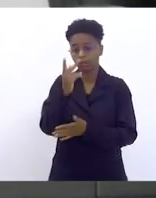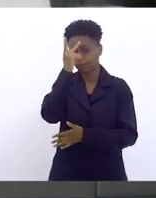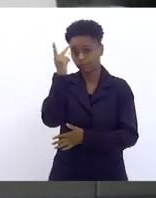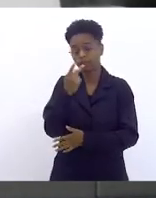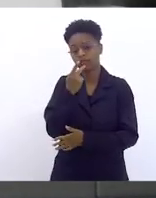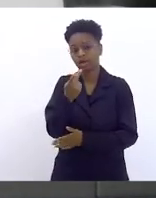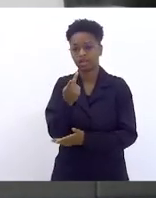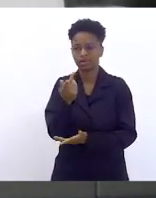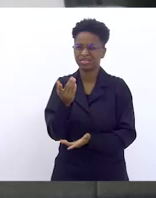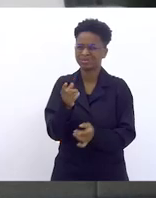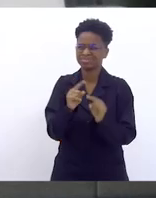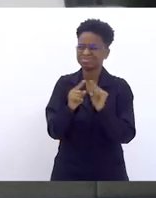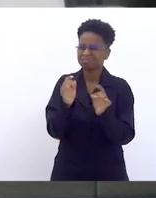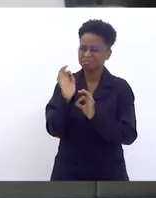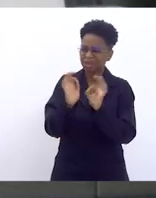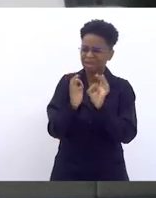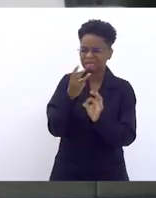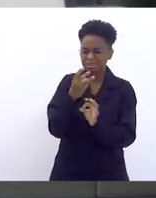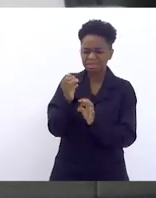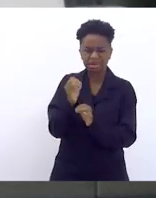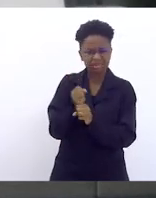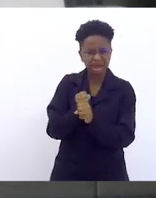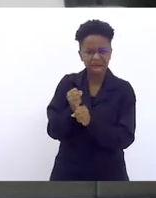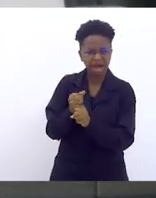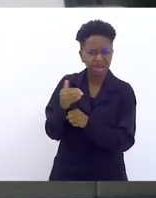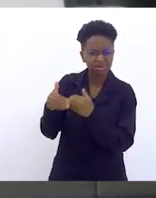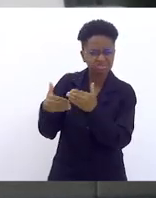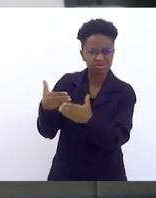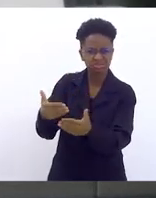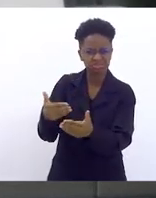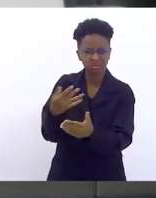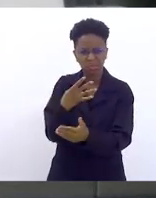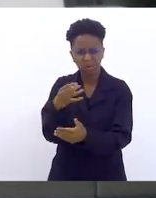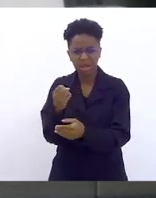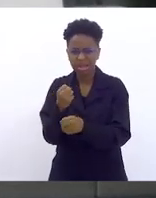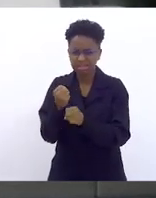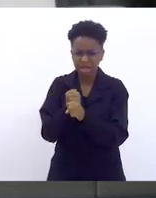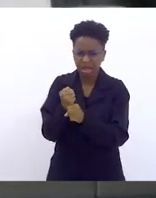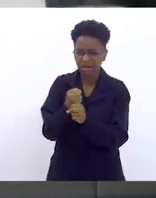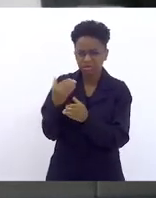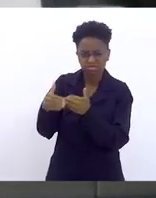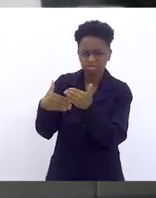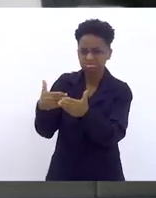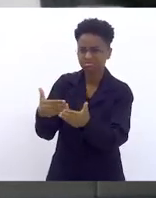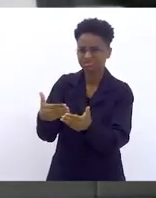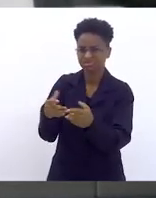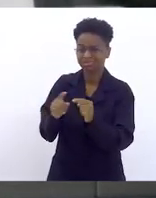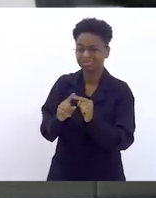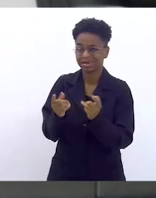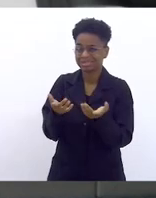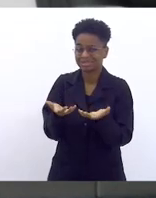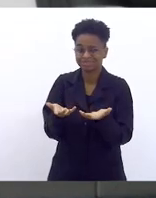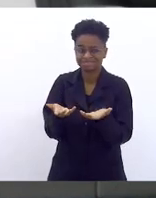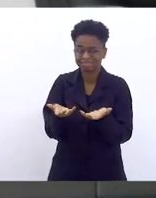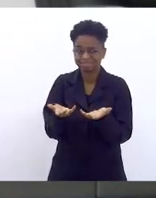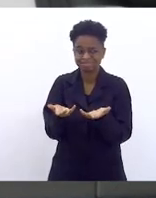mas planejar para 30 anos ou 40 anos do jeito que a